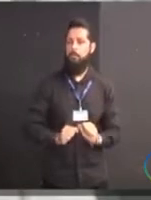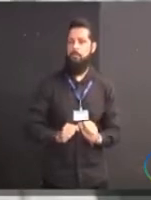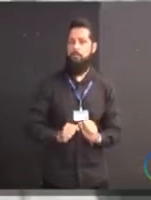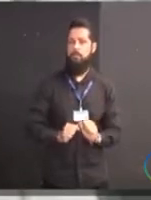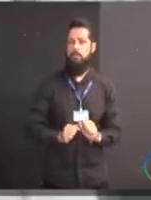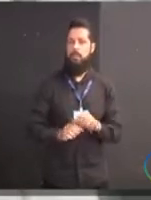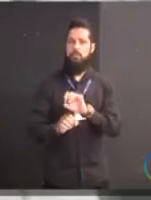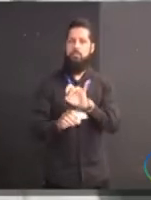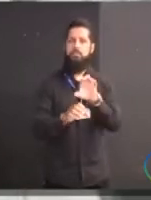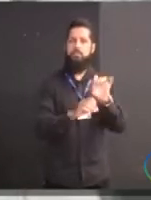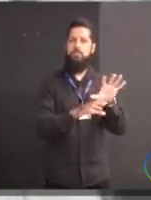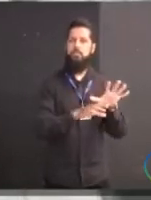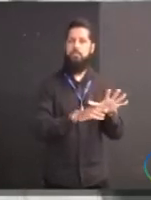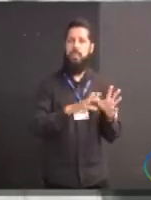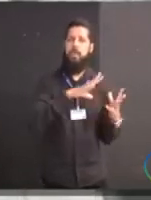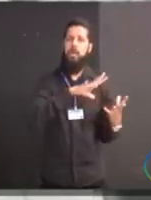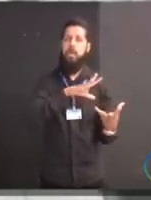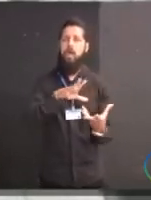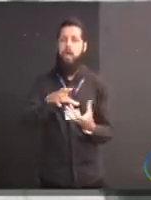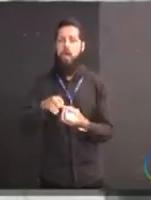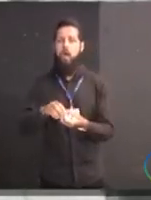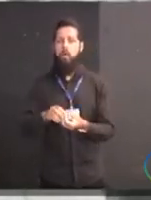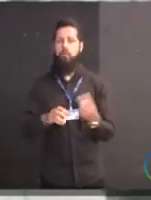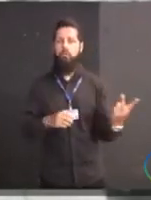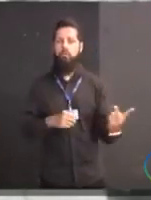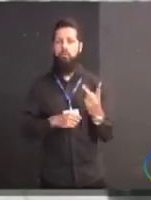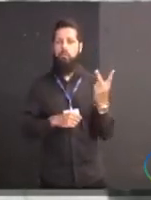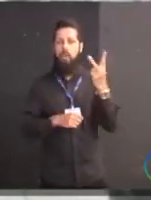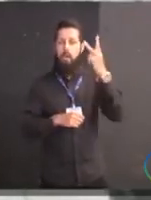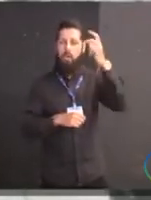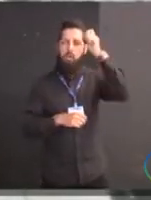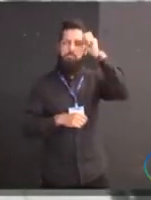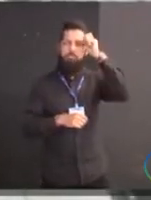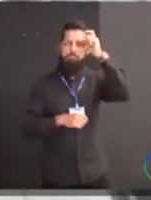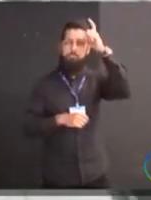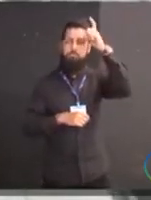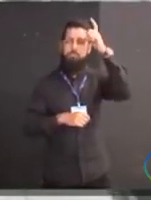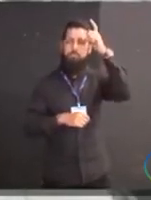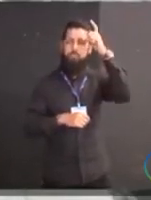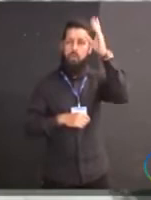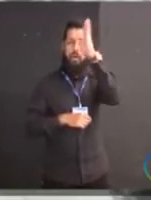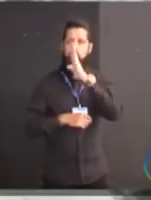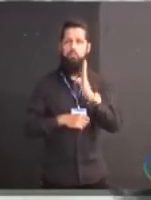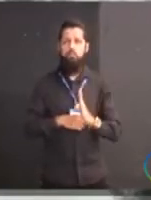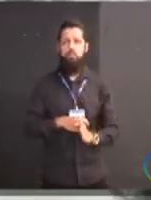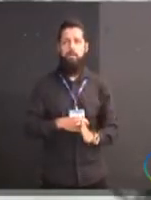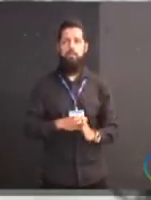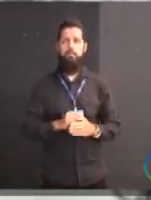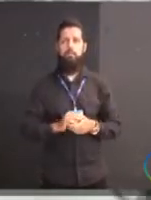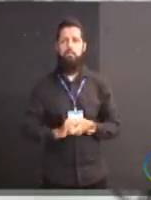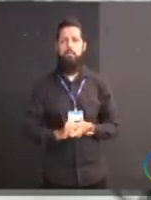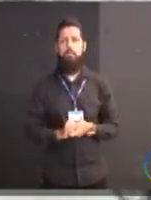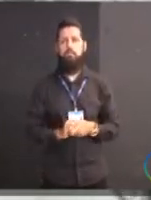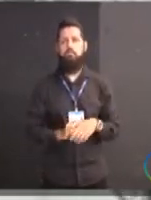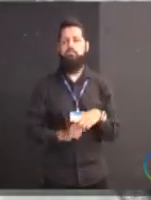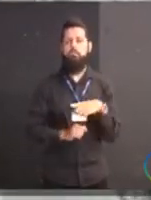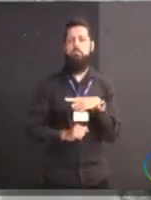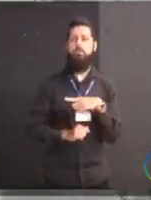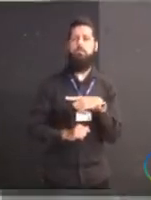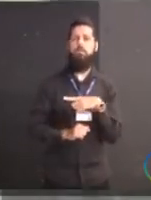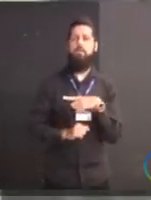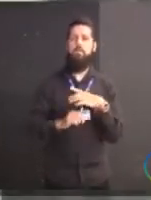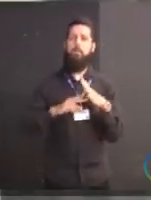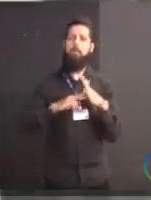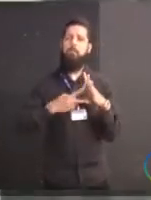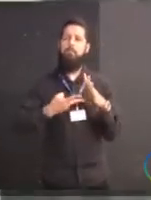valor cultural fora do Brasil, a minha opinião teria realmente